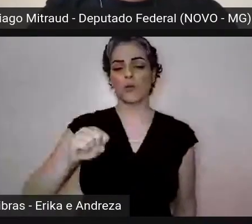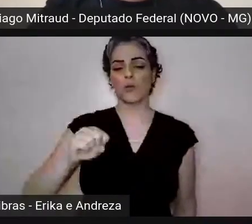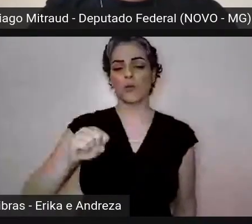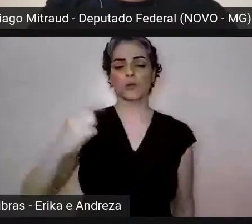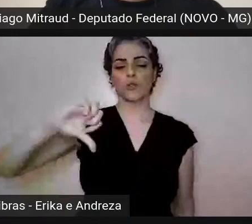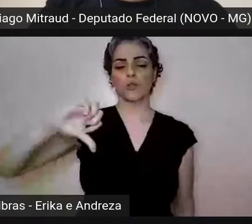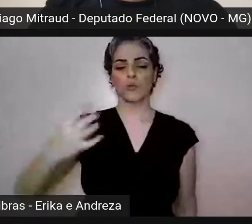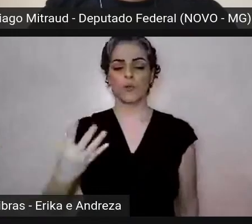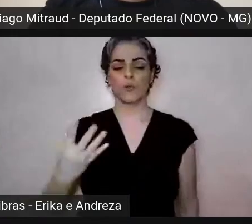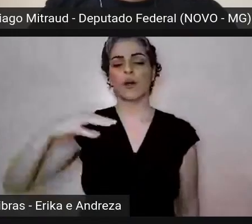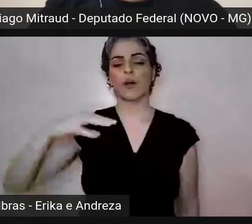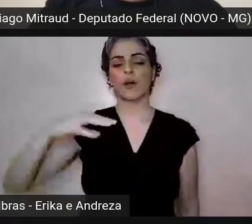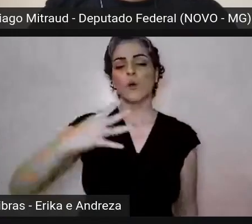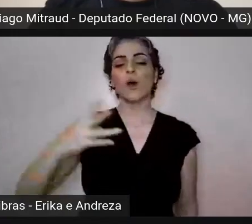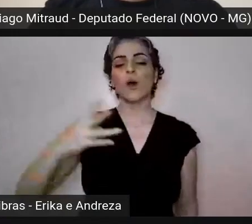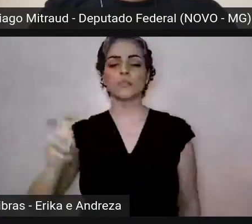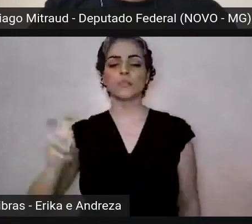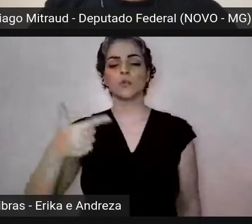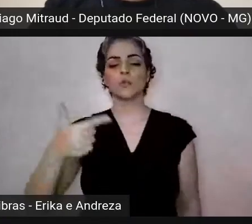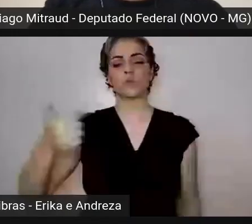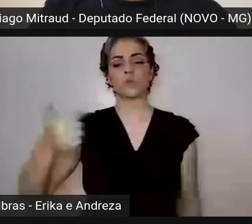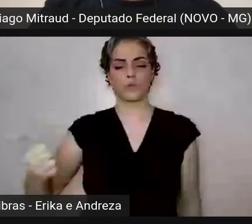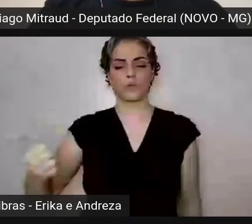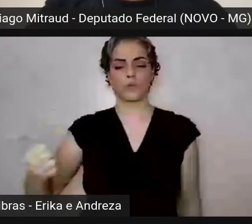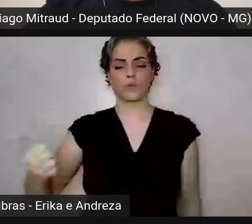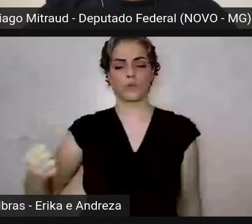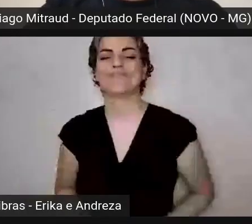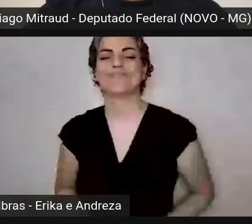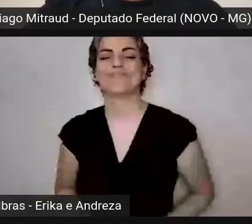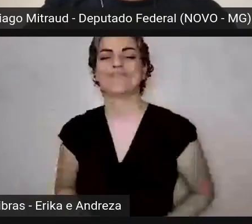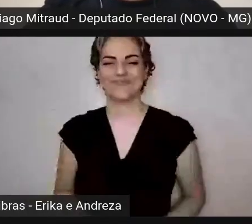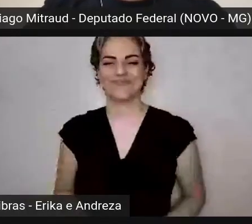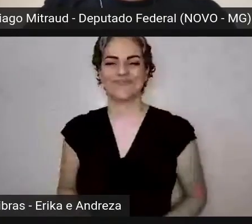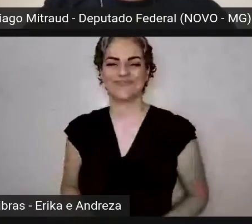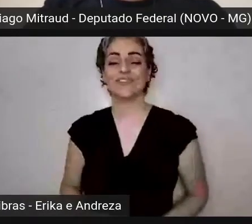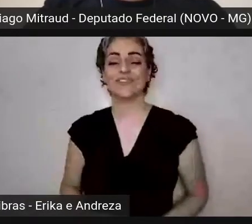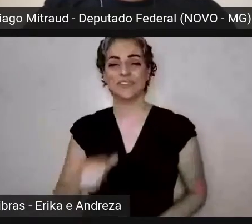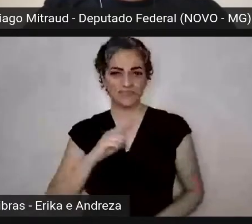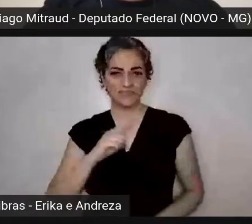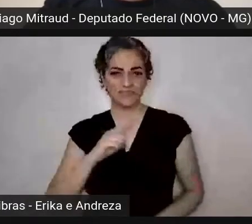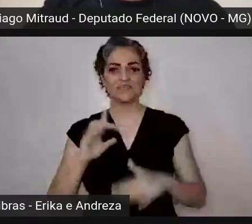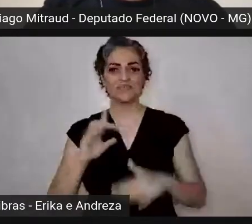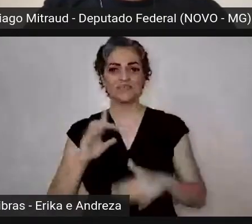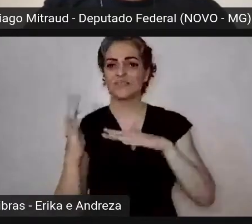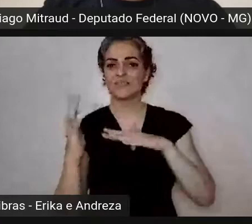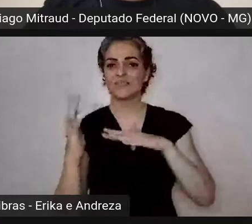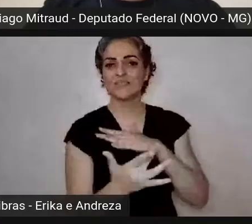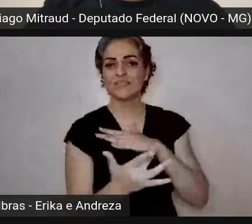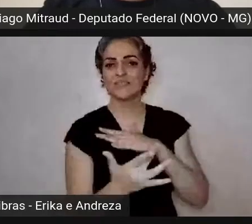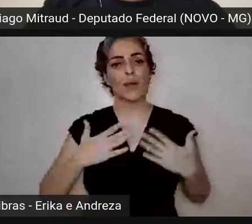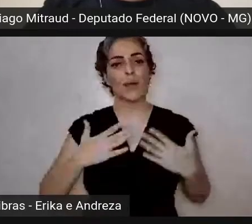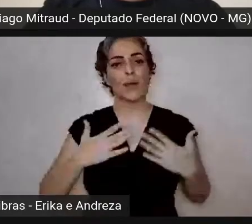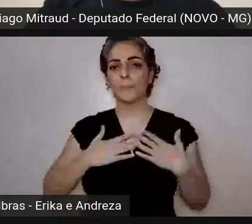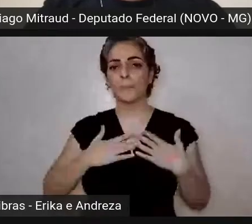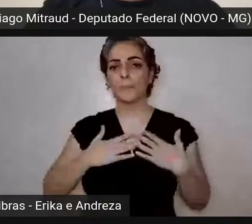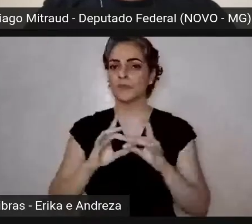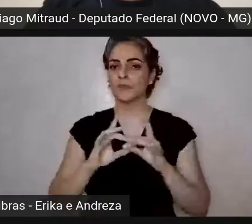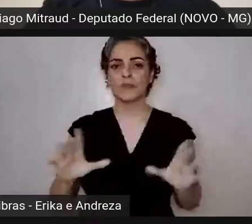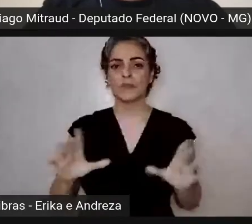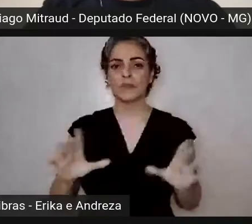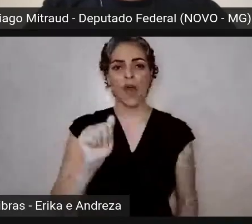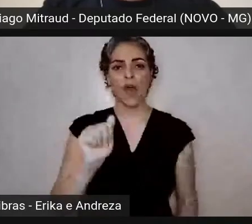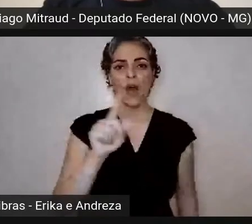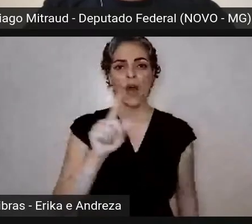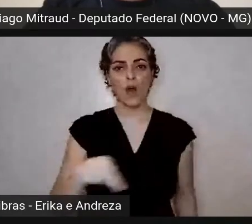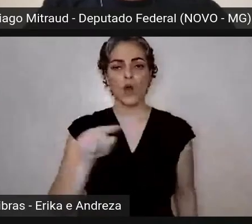194 4521. Tem as nossas redes também, a minha rede, eu estou tirando dúvidas, é @profisrael,